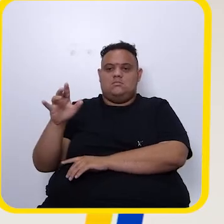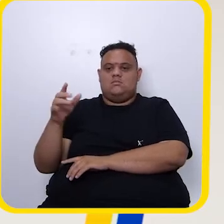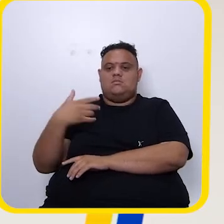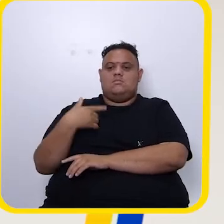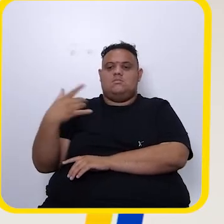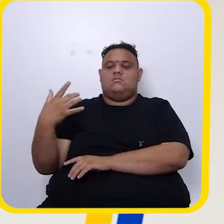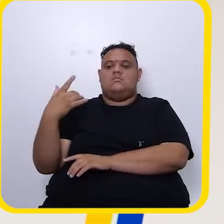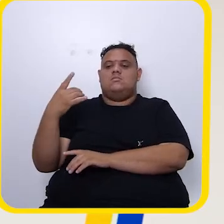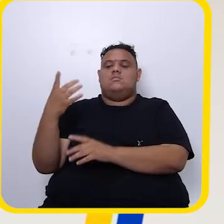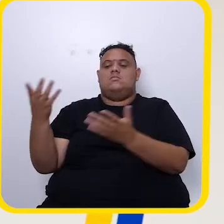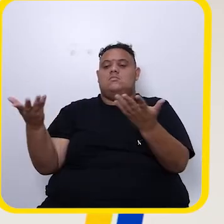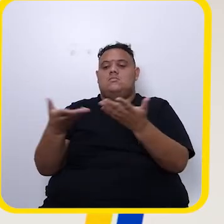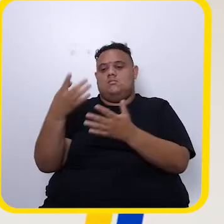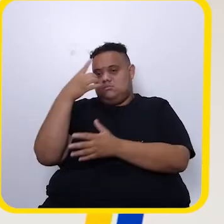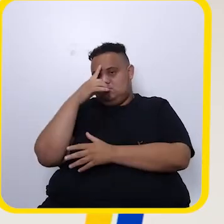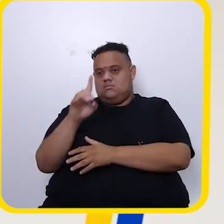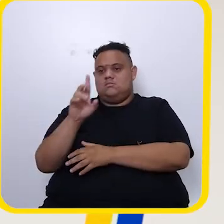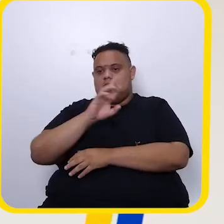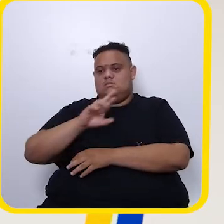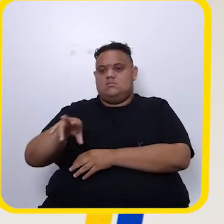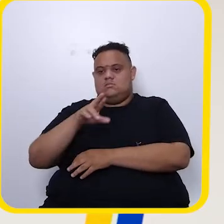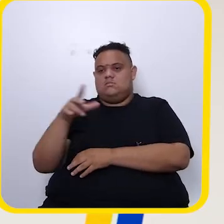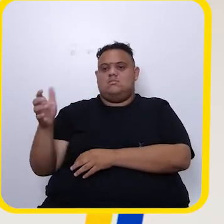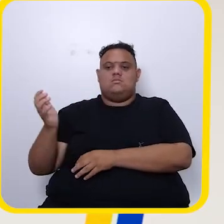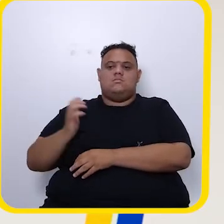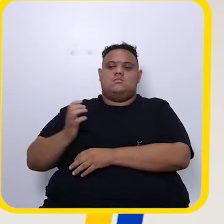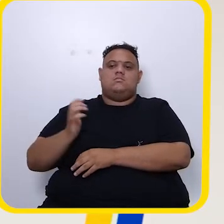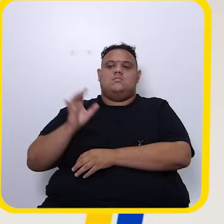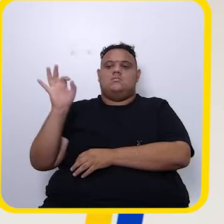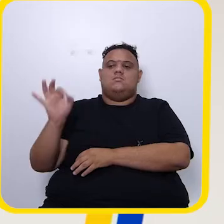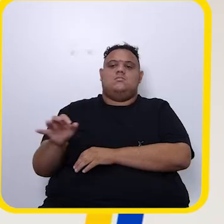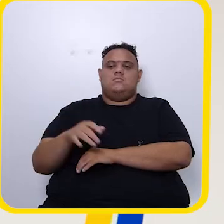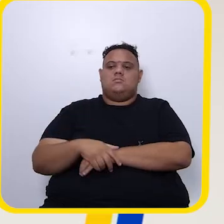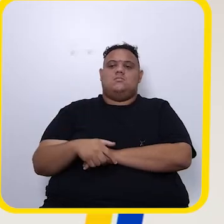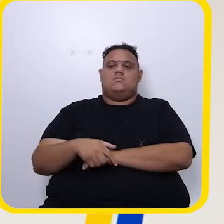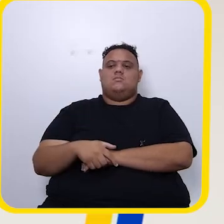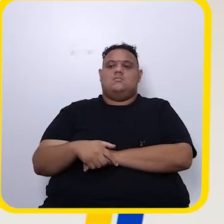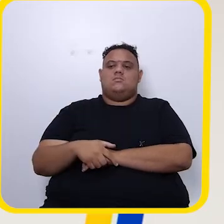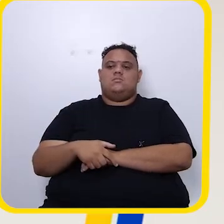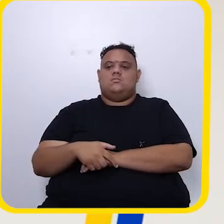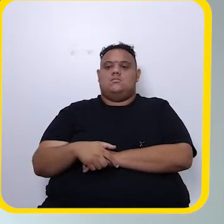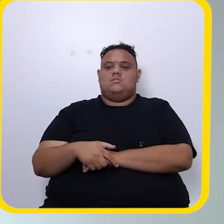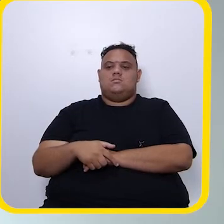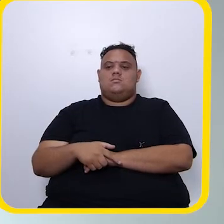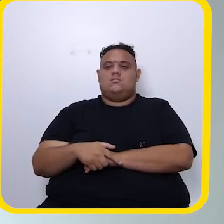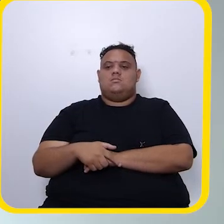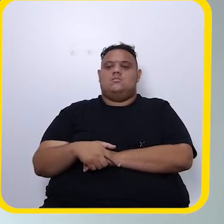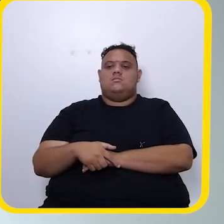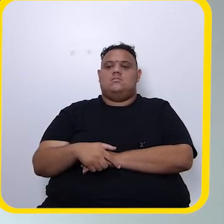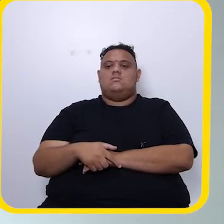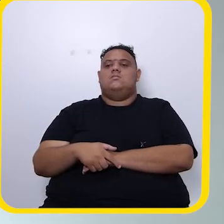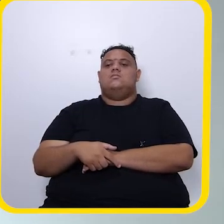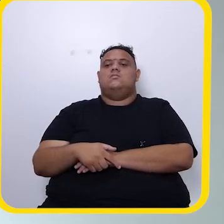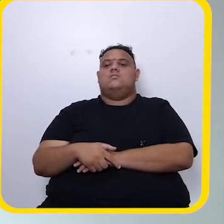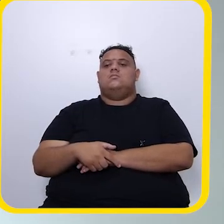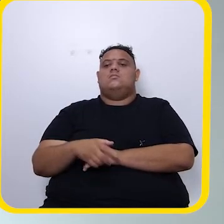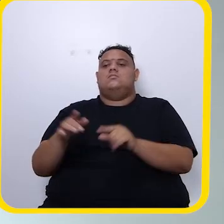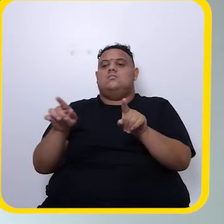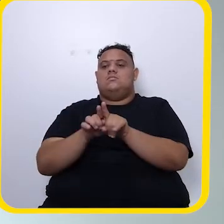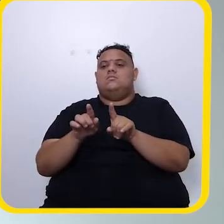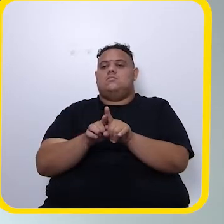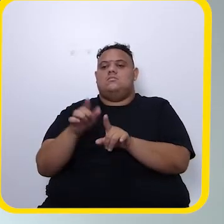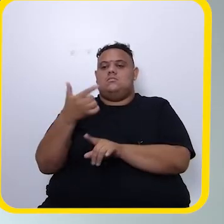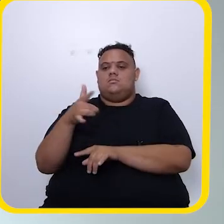para os designs dos hotéis de hoje em dia, não é tão luxuoso assim, né? E também, na outra figura,